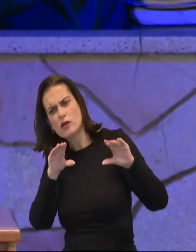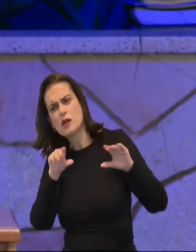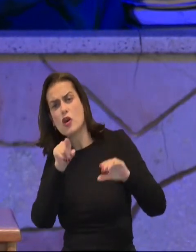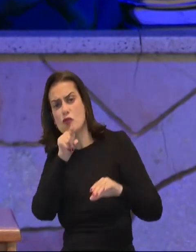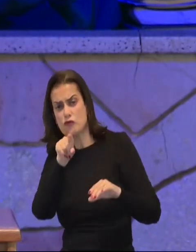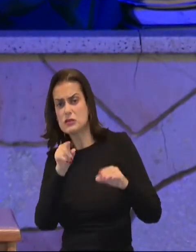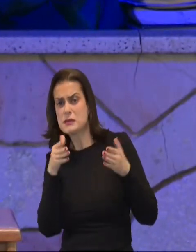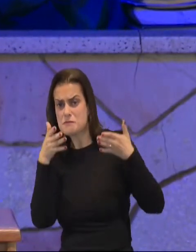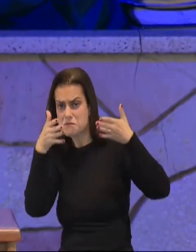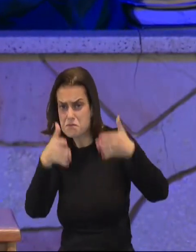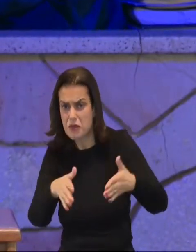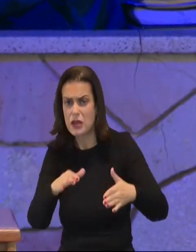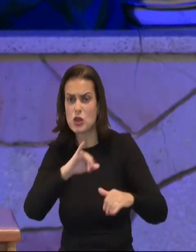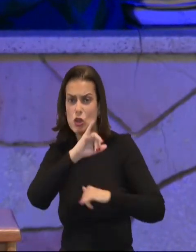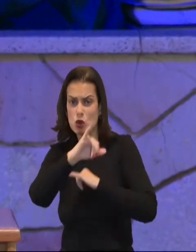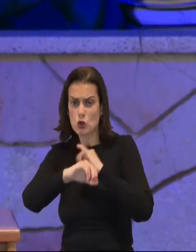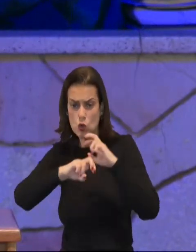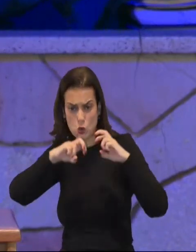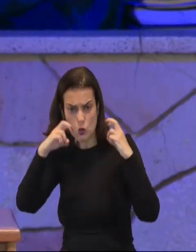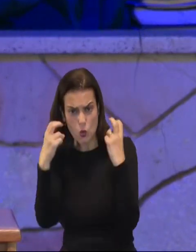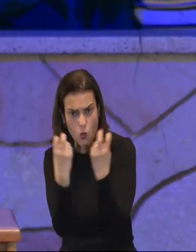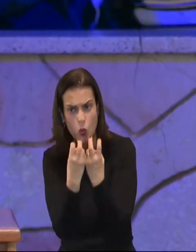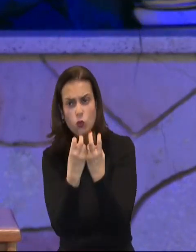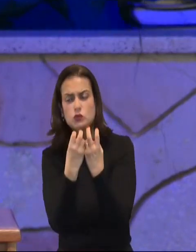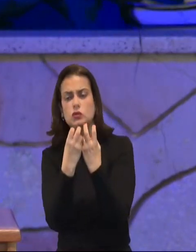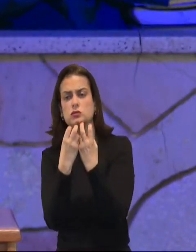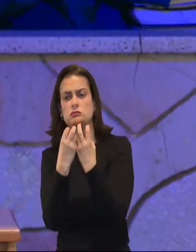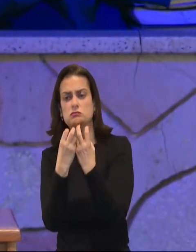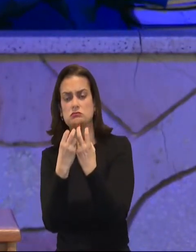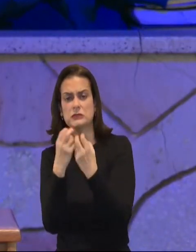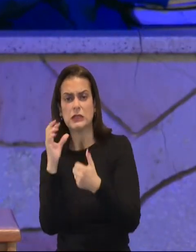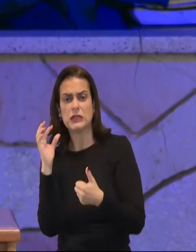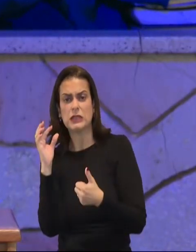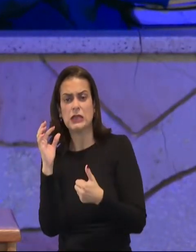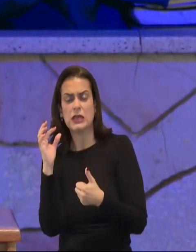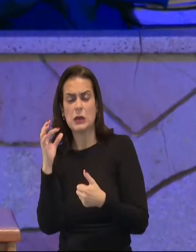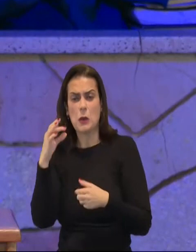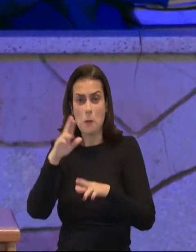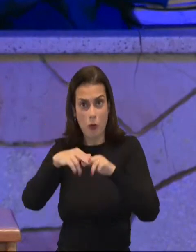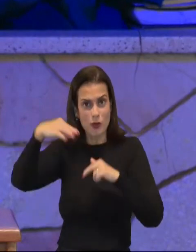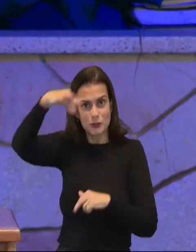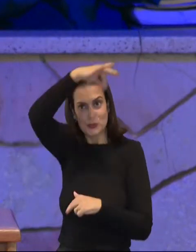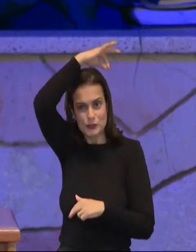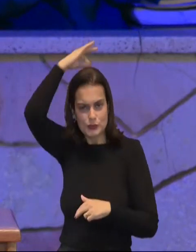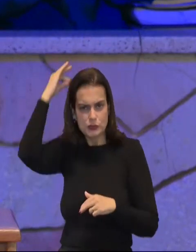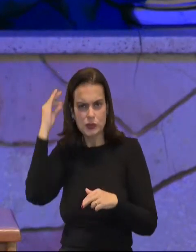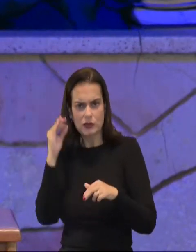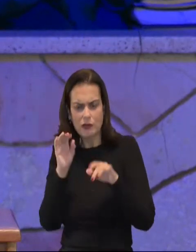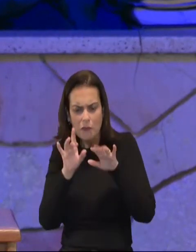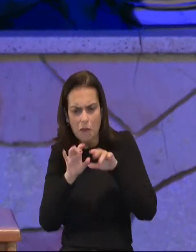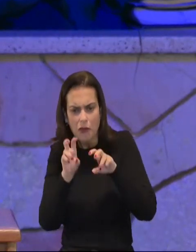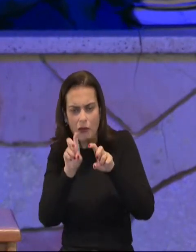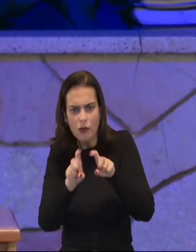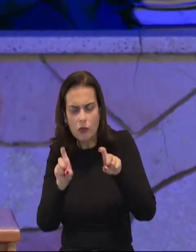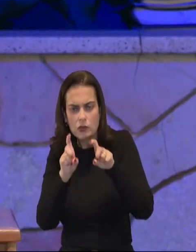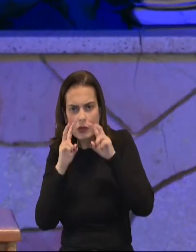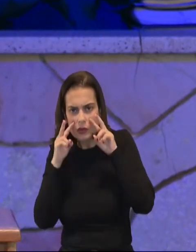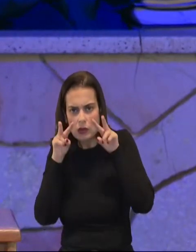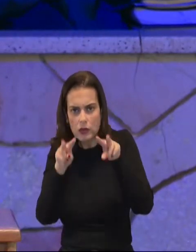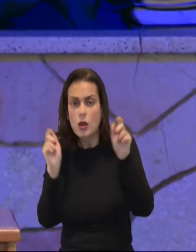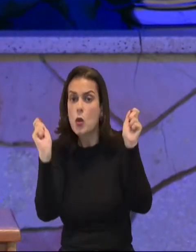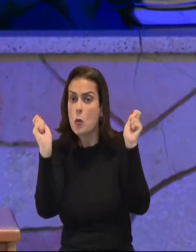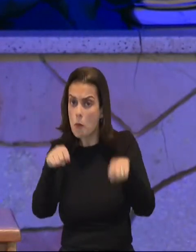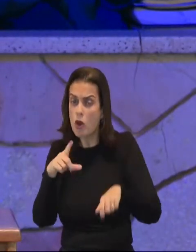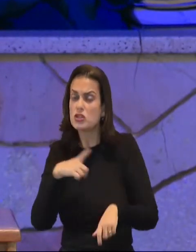culto e que certamente pela orientação do Espírito Santo adentrou o chat da igreja nesta manhã, você pode ter tudo, mas